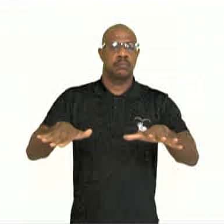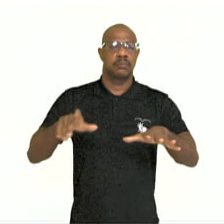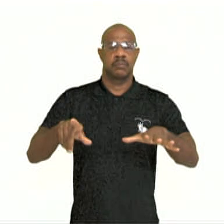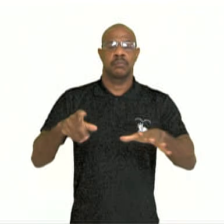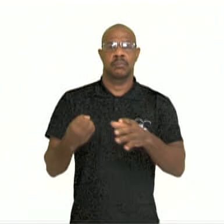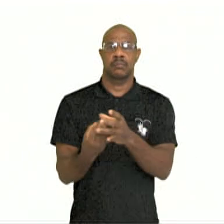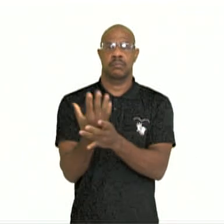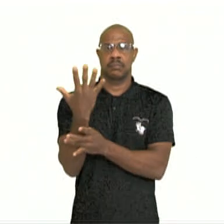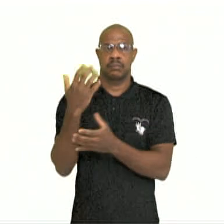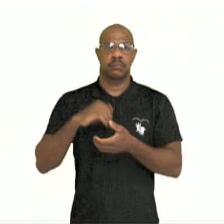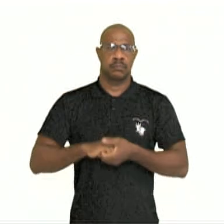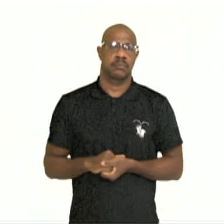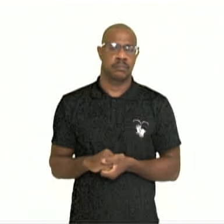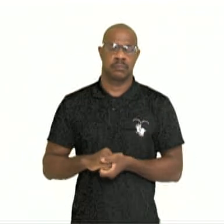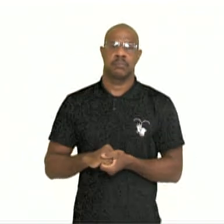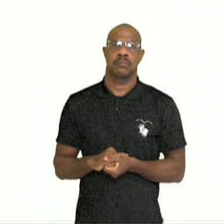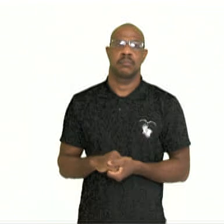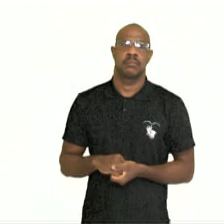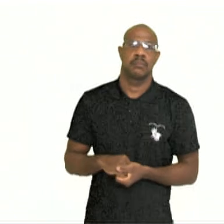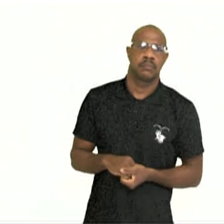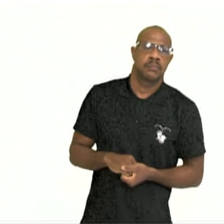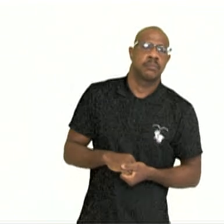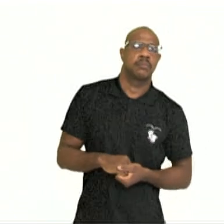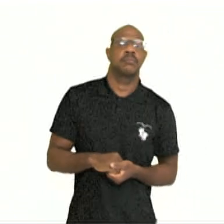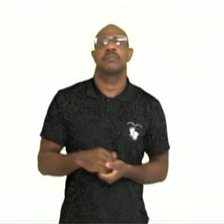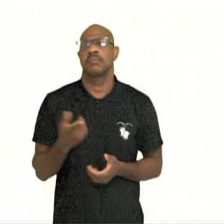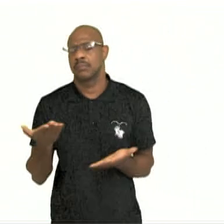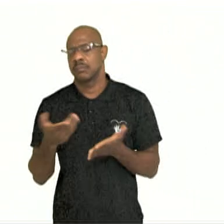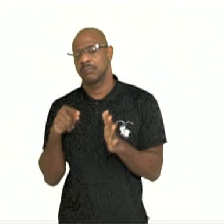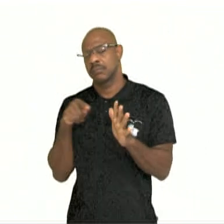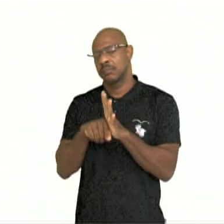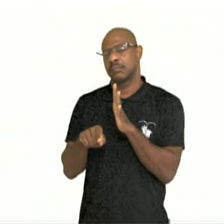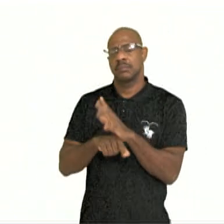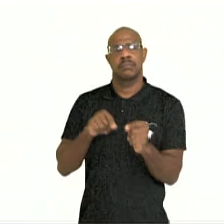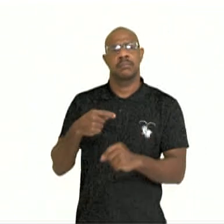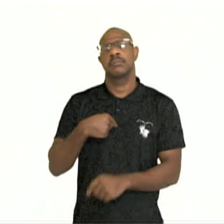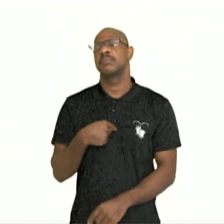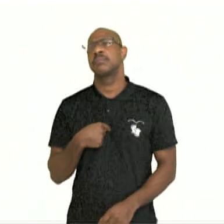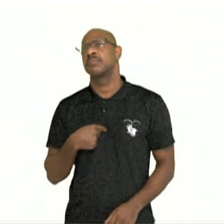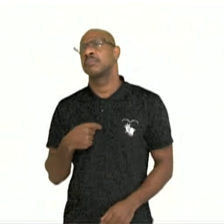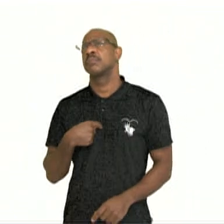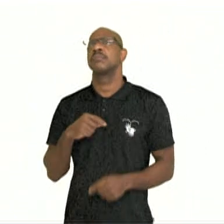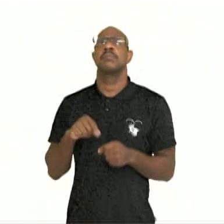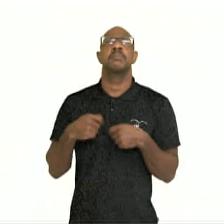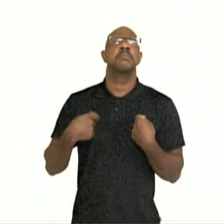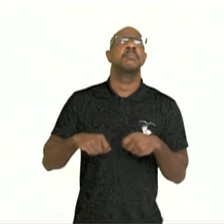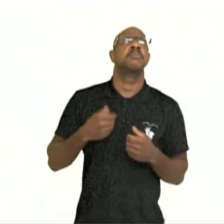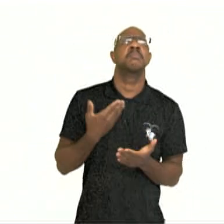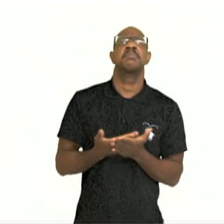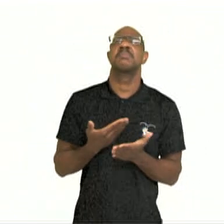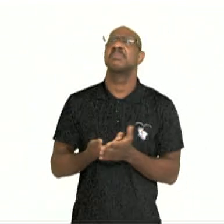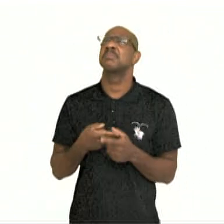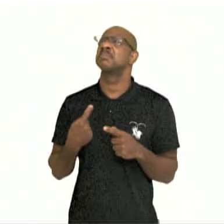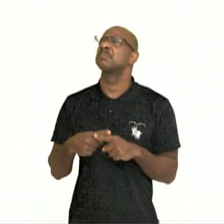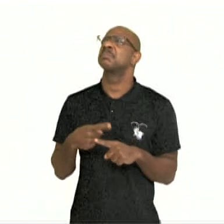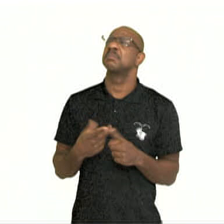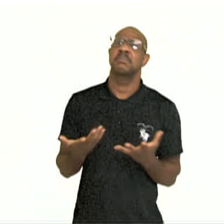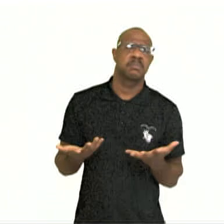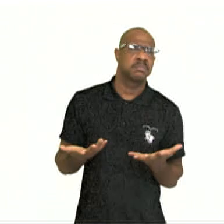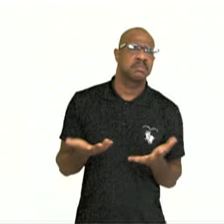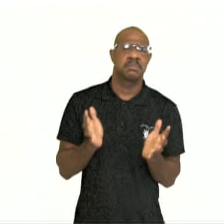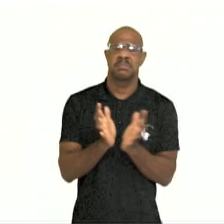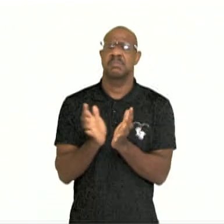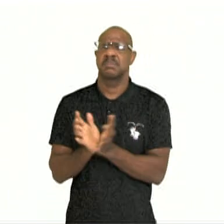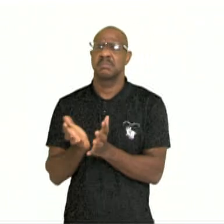espécie. E vocês devem estar se perguntando agora, e eu com isso, por que eu preciso estudar esse grupo? Por que eu